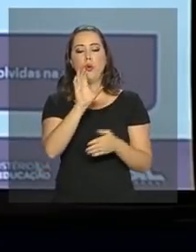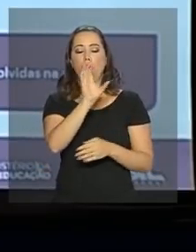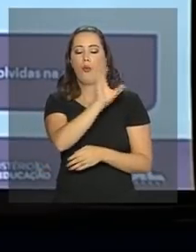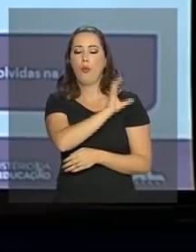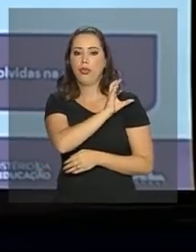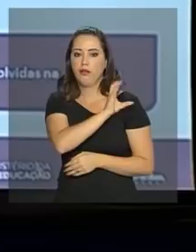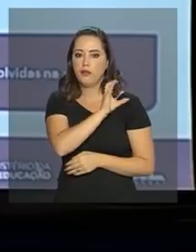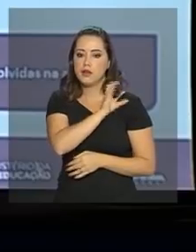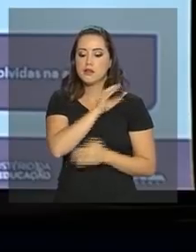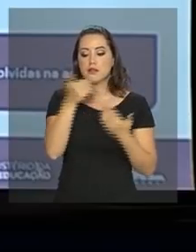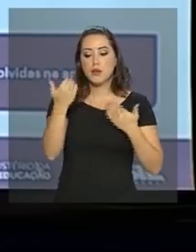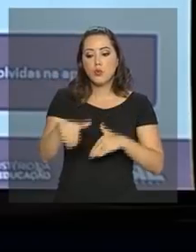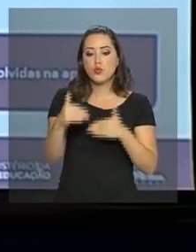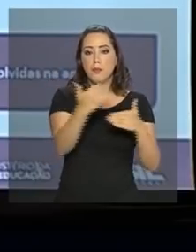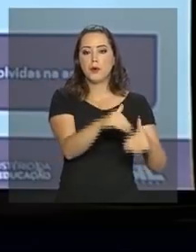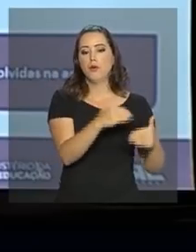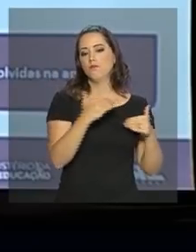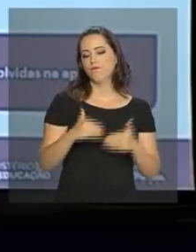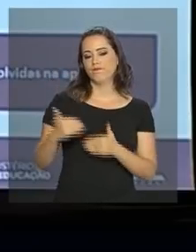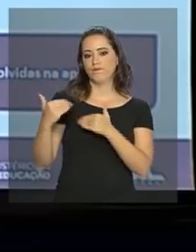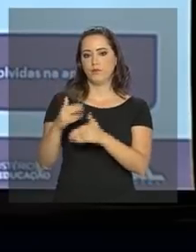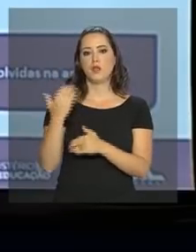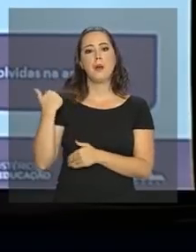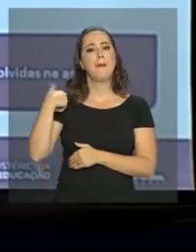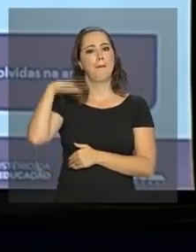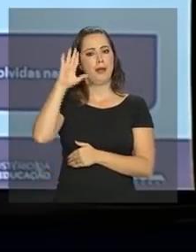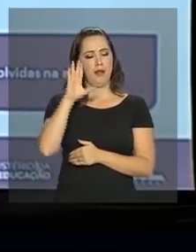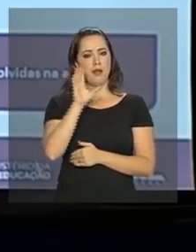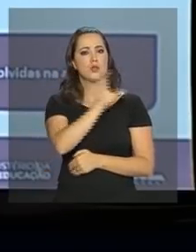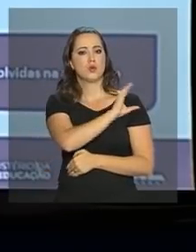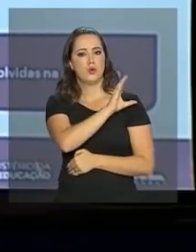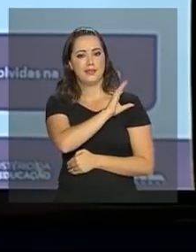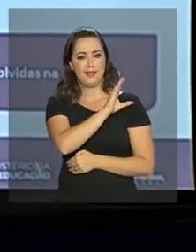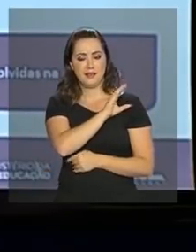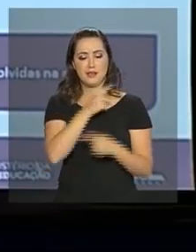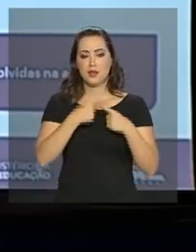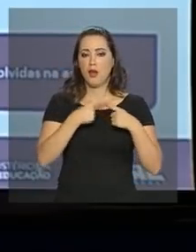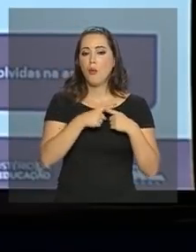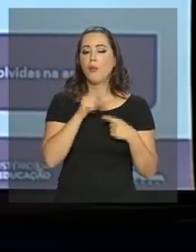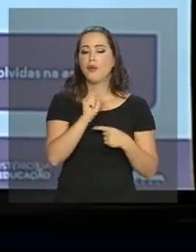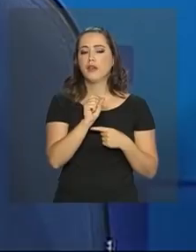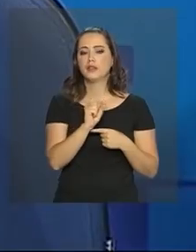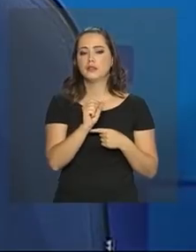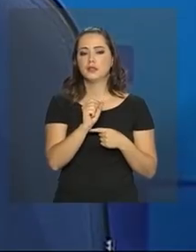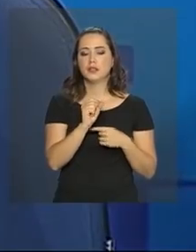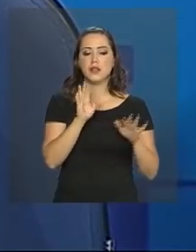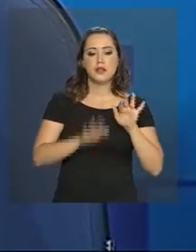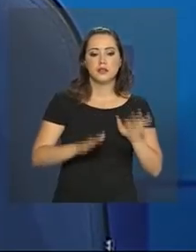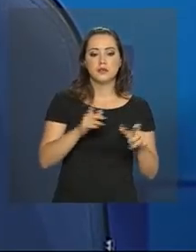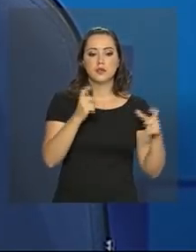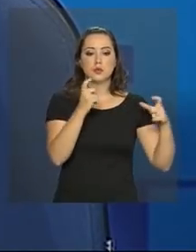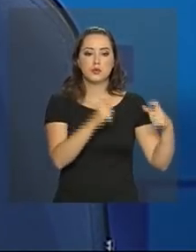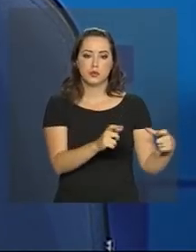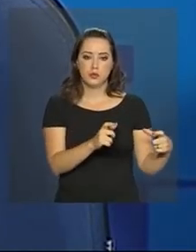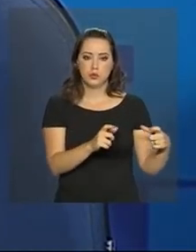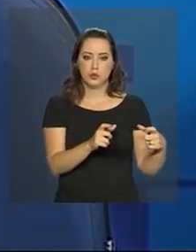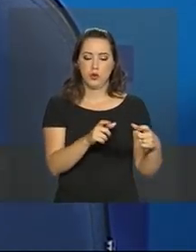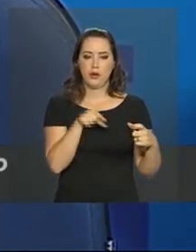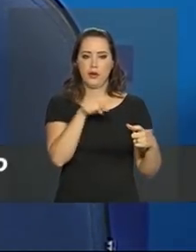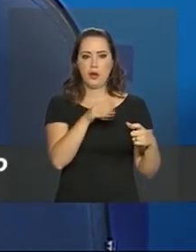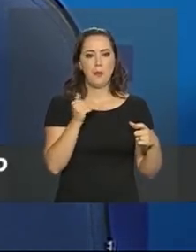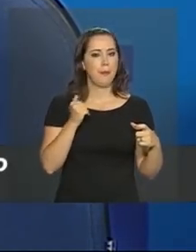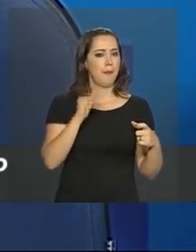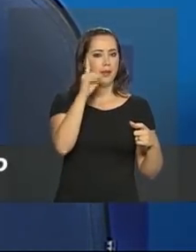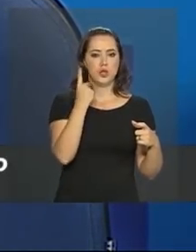nós temos mais coordenações na do que locais o que salas porque muitas vezes o local abrange